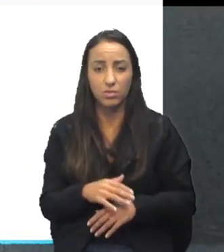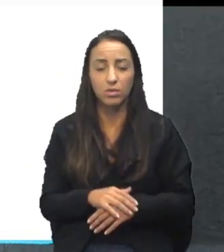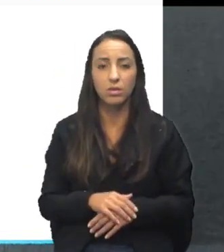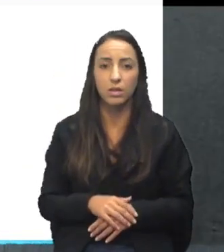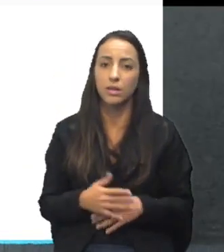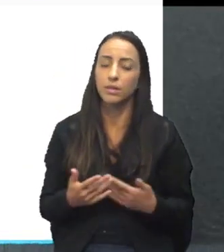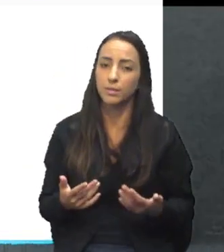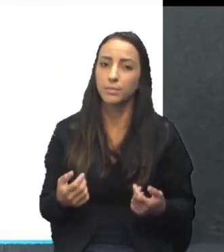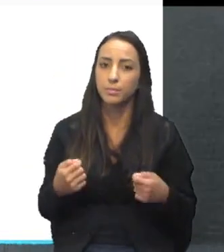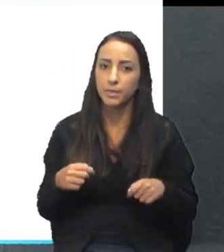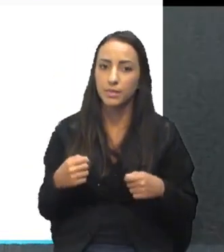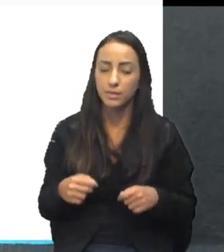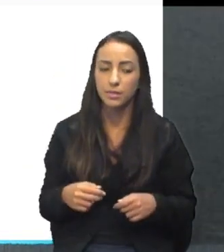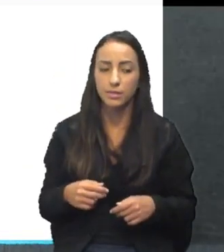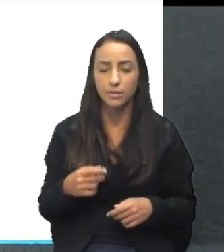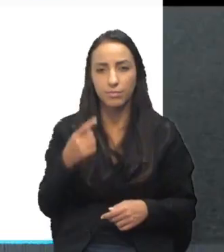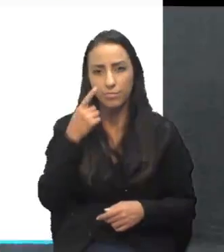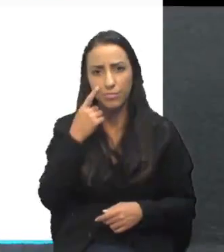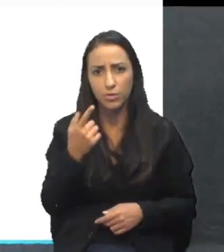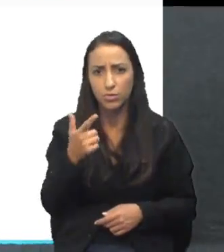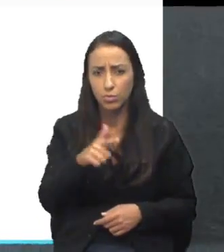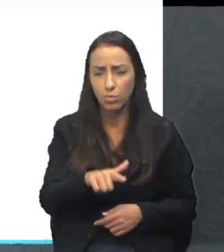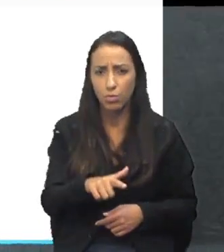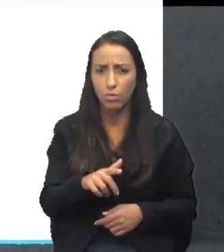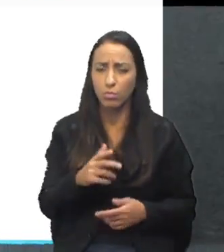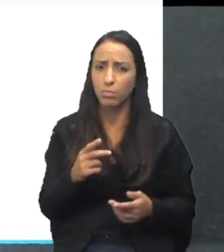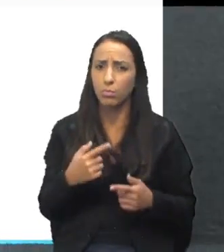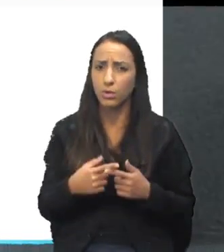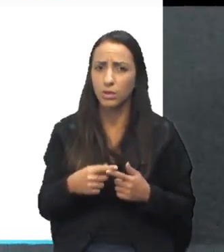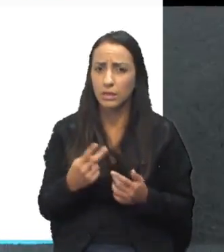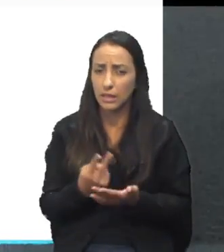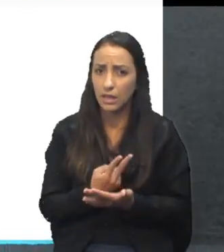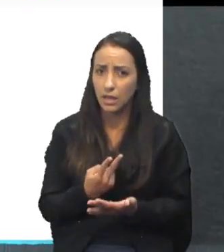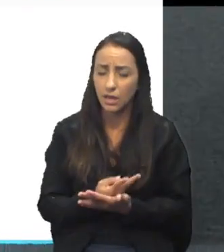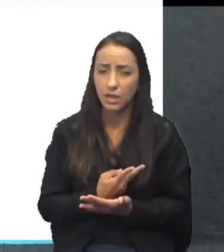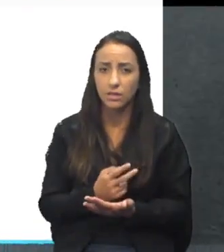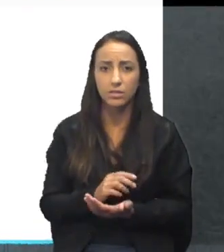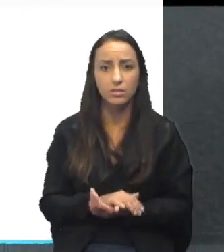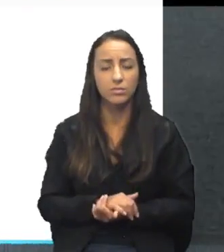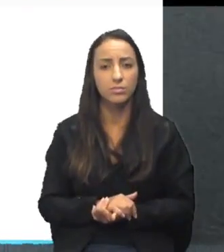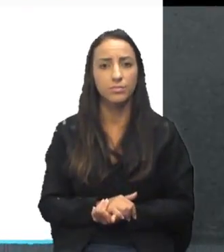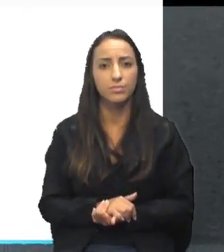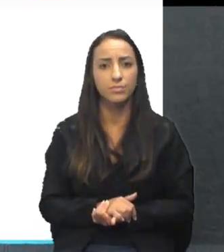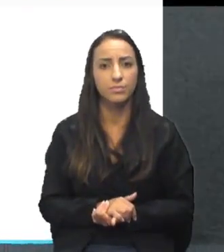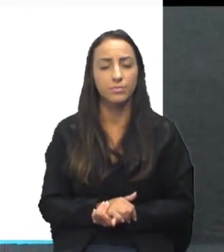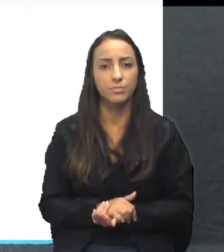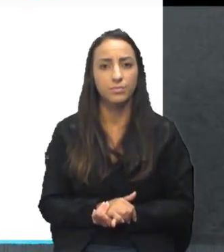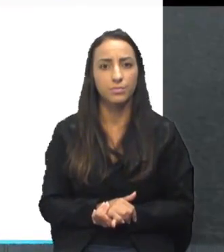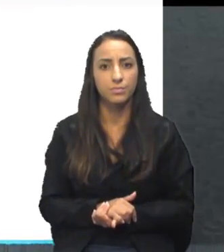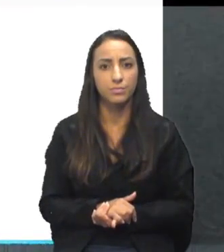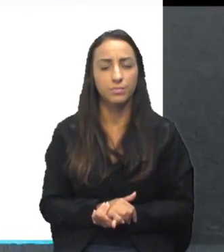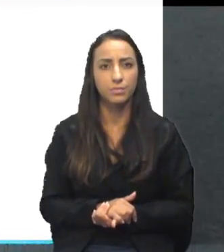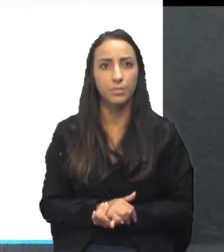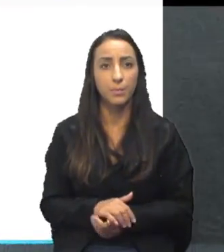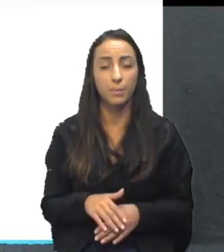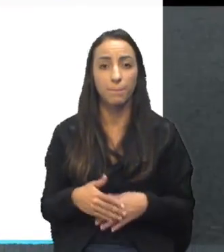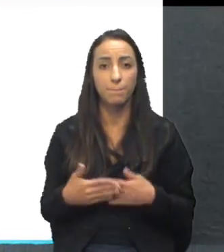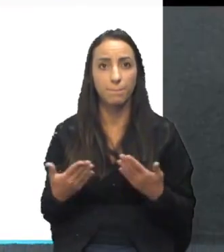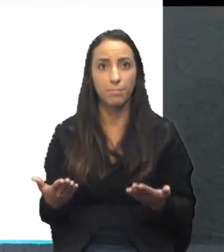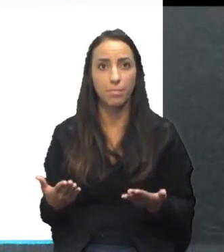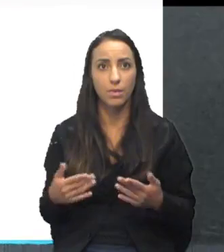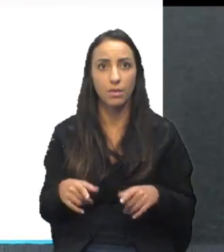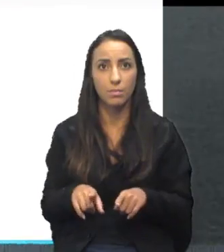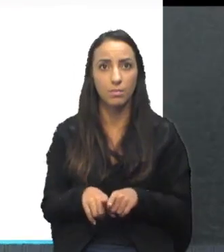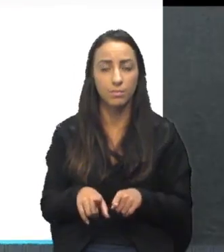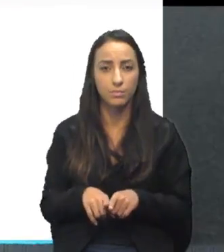tem algo que deve ser revisto porque a técnica não foi realizada da maneira correta. Por isso,